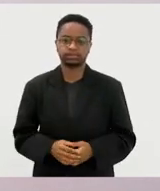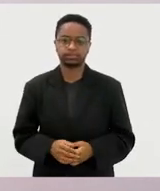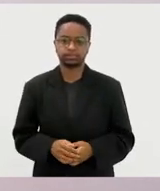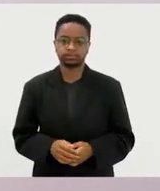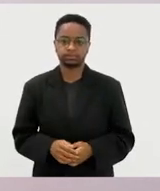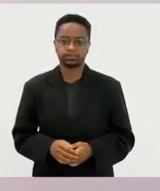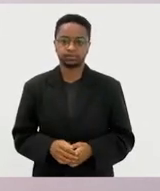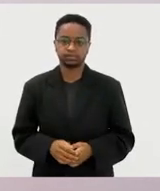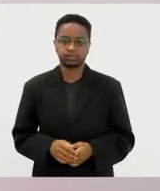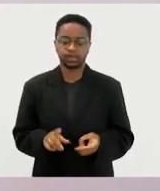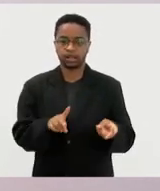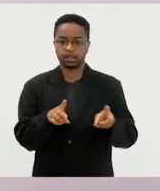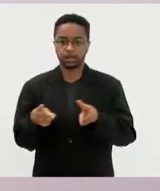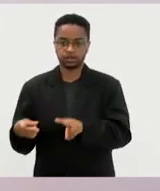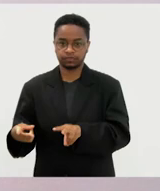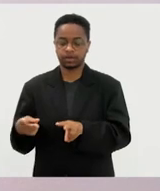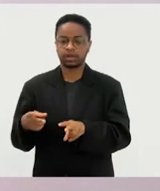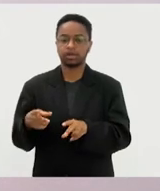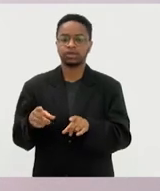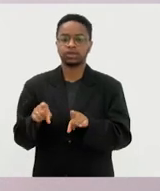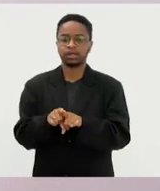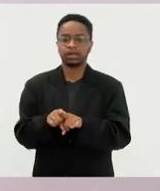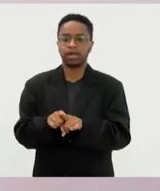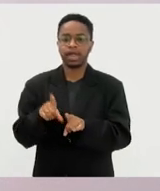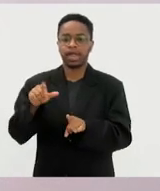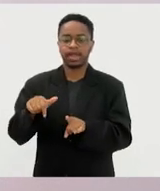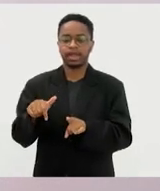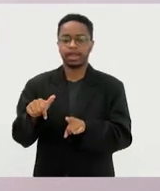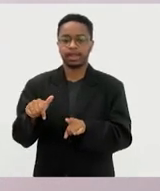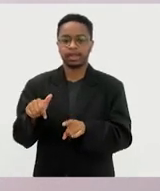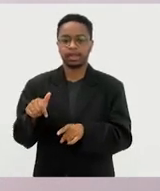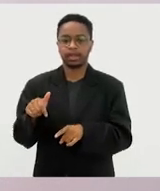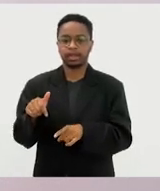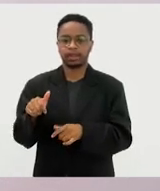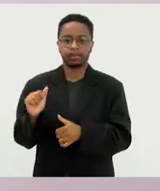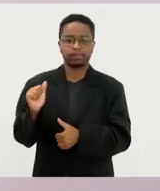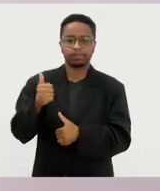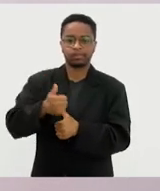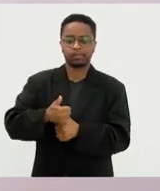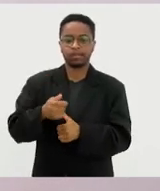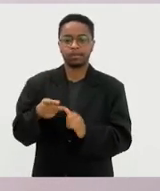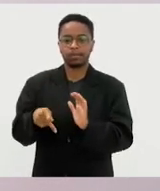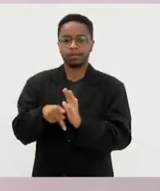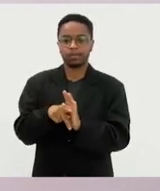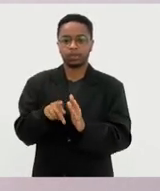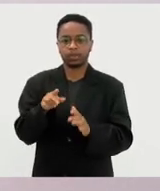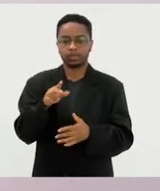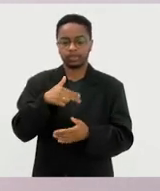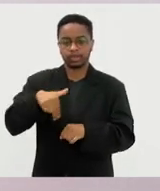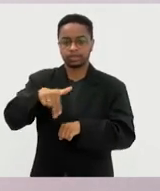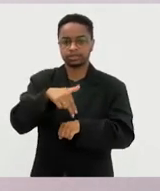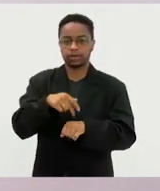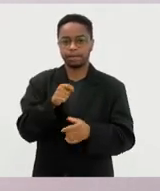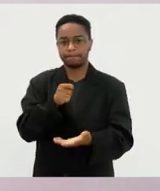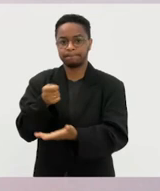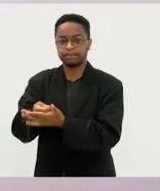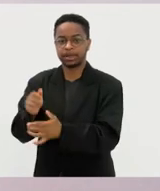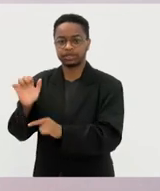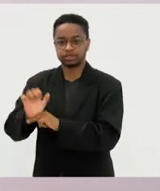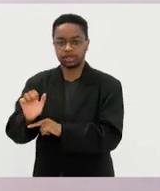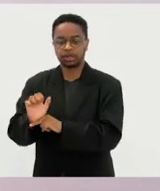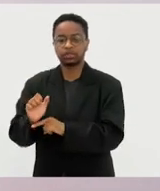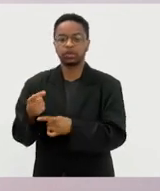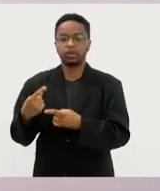Transferências correntes, são aqui as compensações, né, que a União paga os estados por compensar a